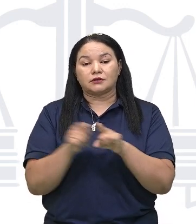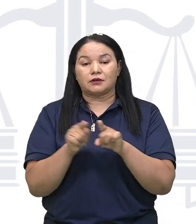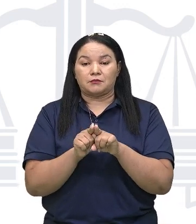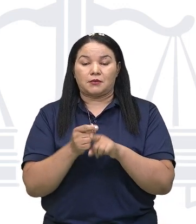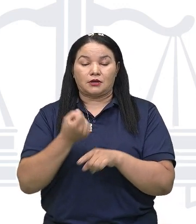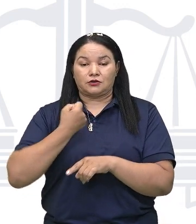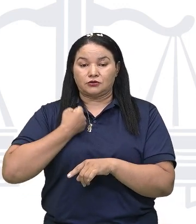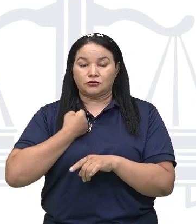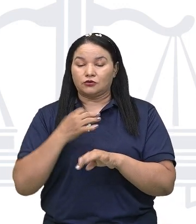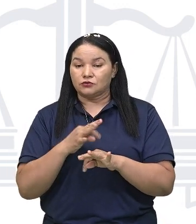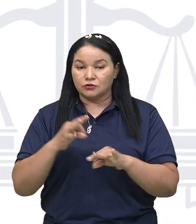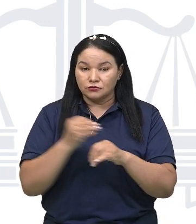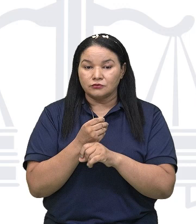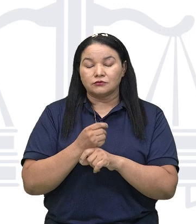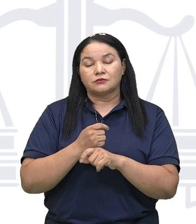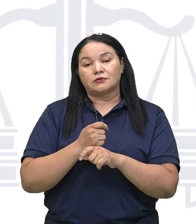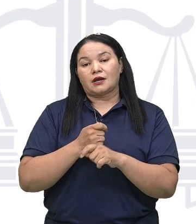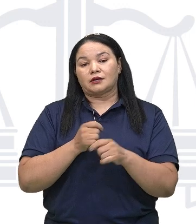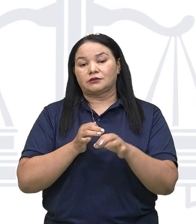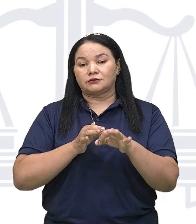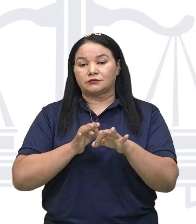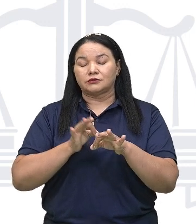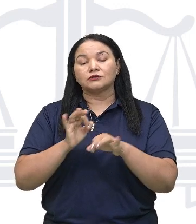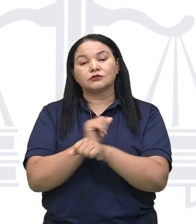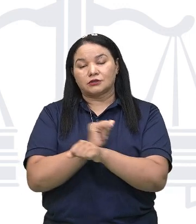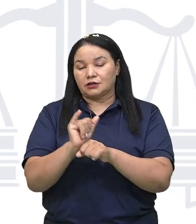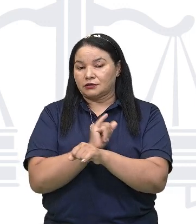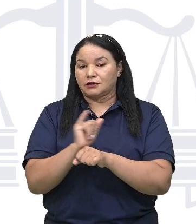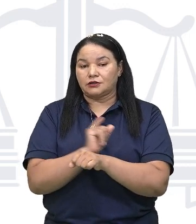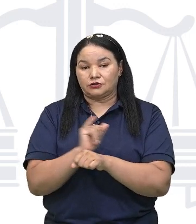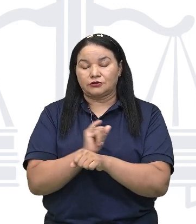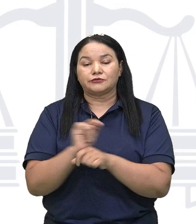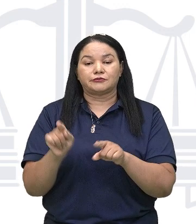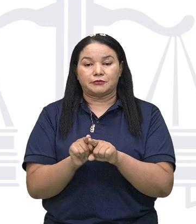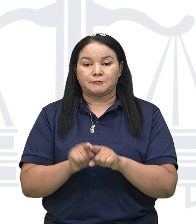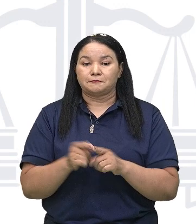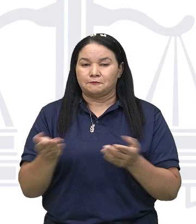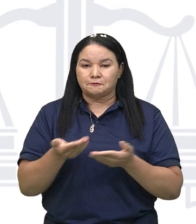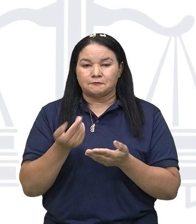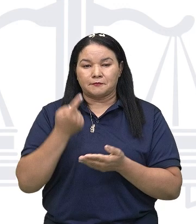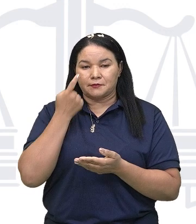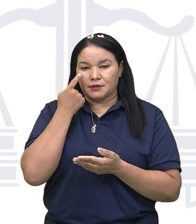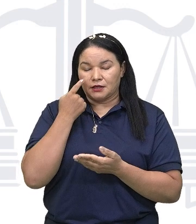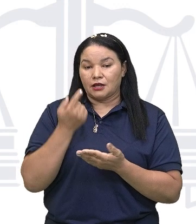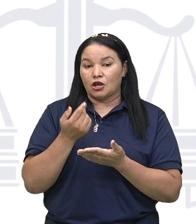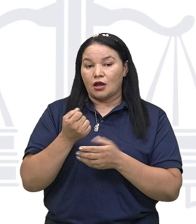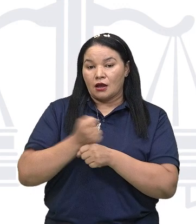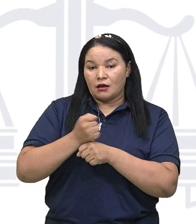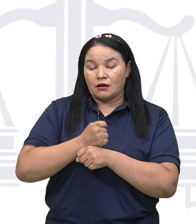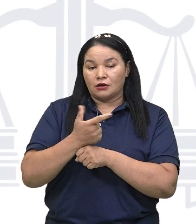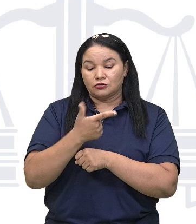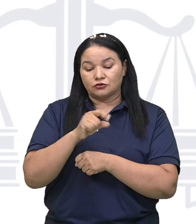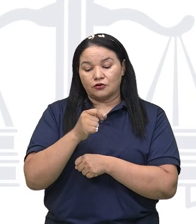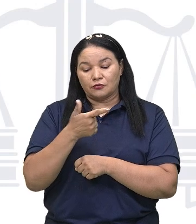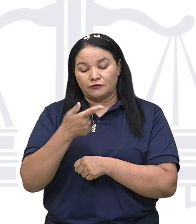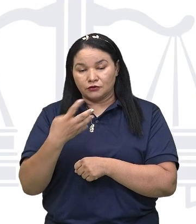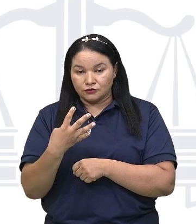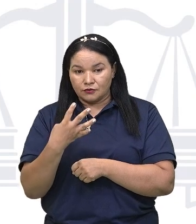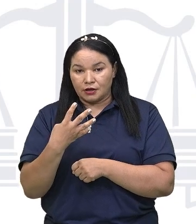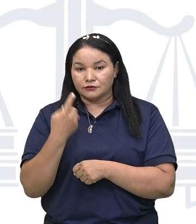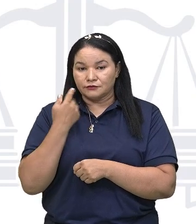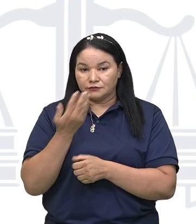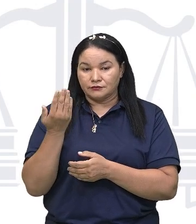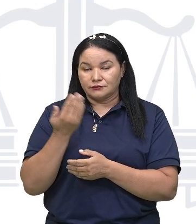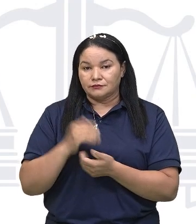reforço. Isso mesmo. E nós temos um modelo de 2024, né? É mais ou menos assim, tá? O calendário esse não é